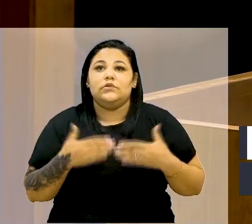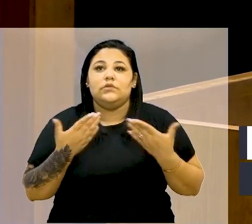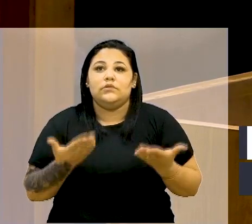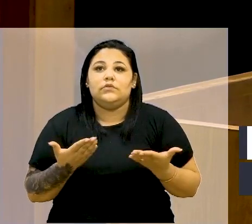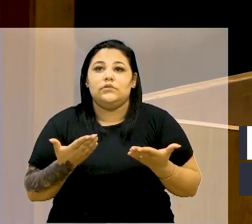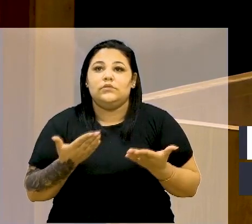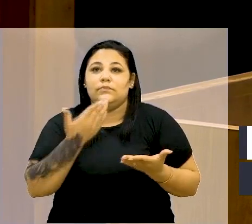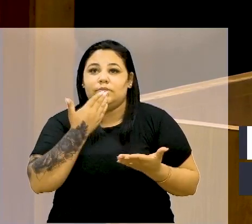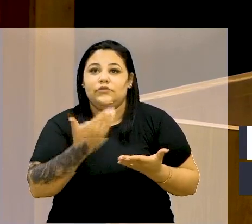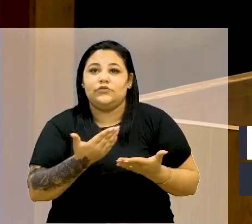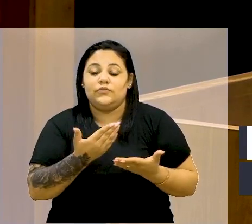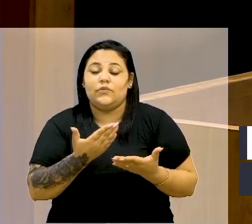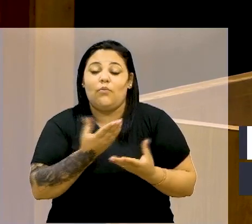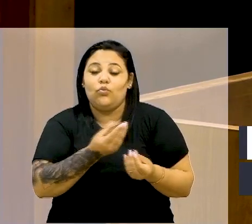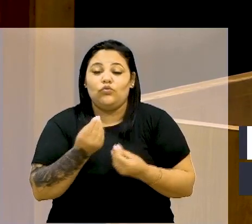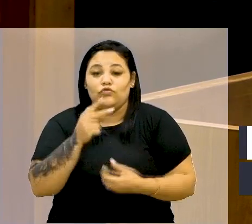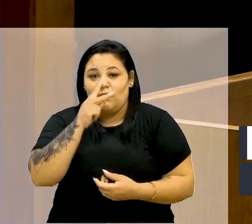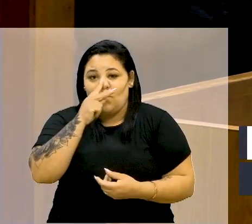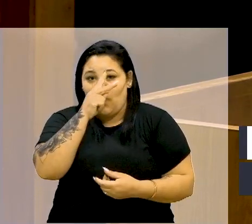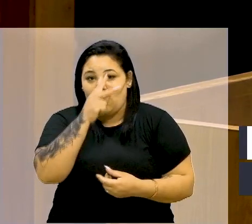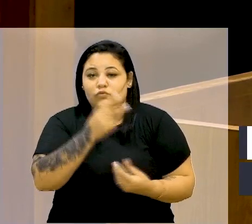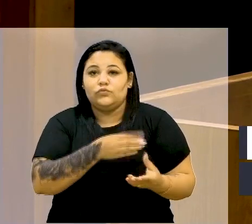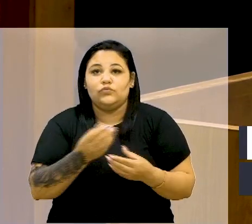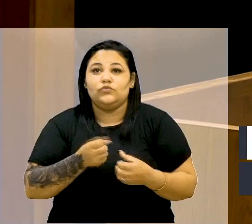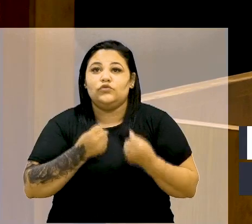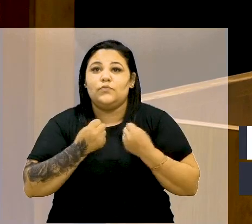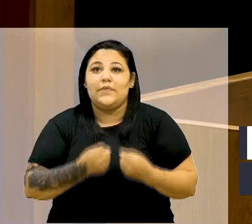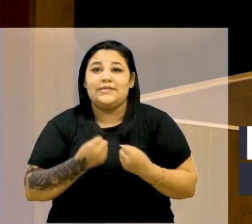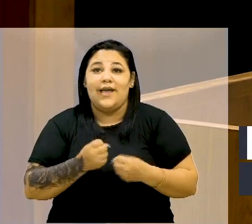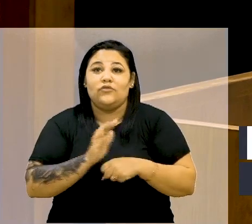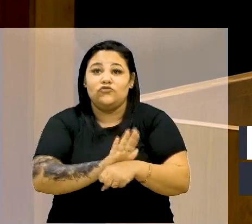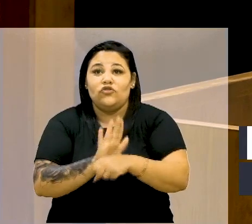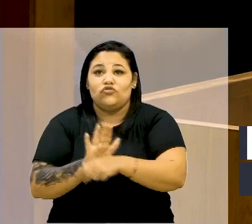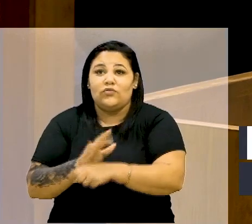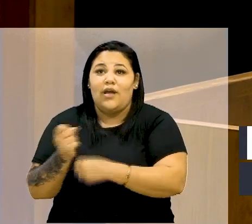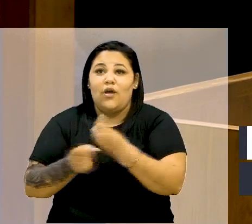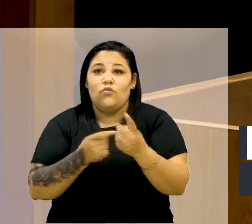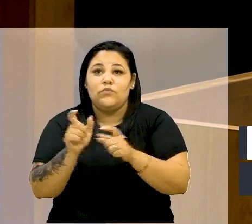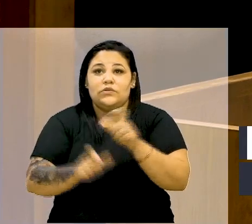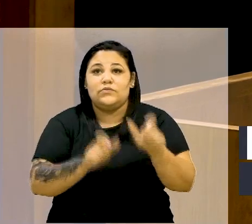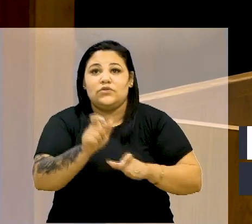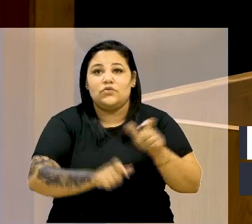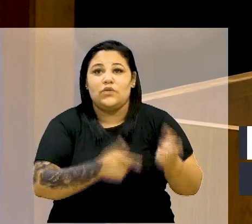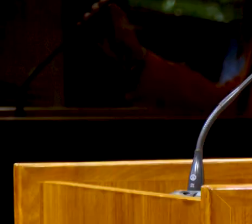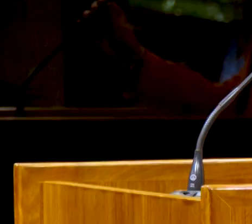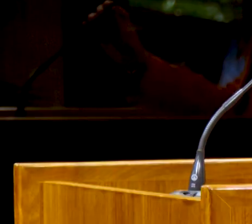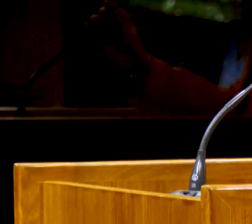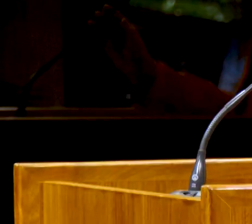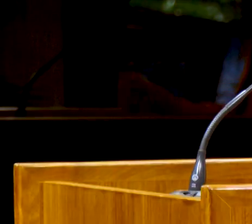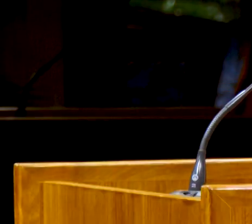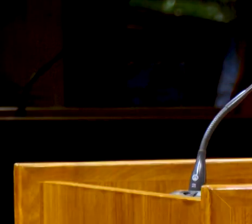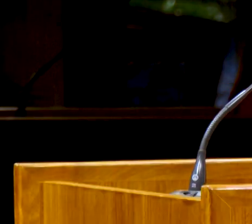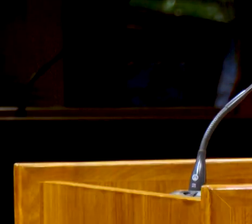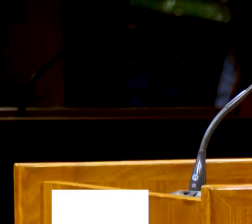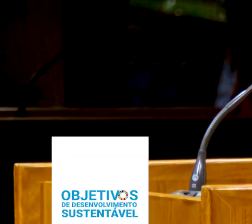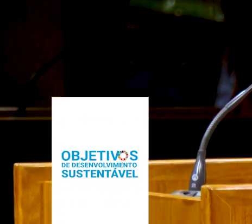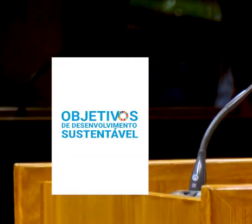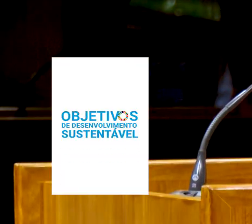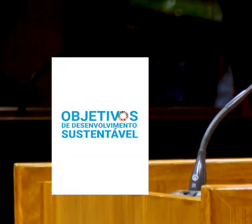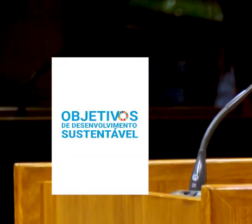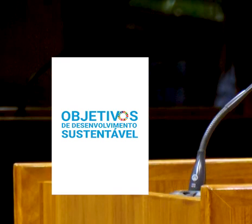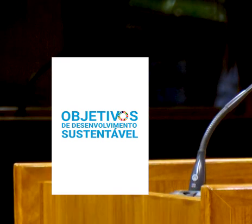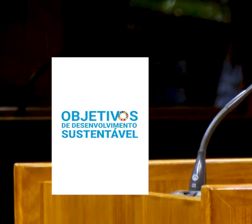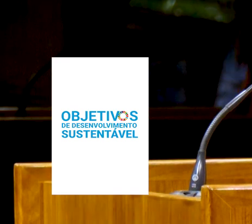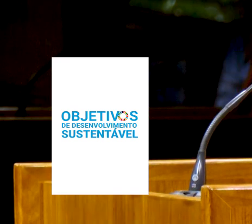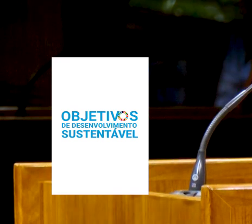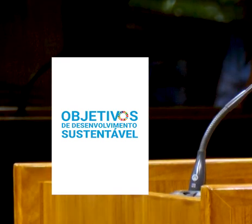trabalho muito forte, muito pesado de auxiliar o município nas compras via licitações. Logo após, foi a vez de